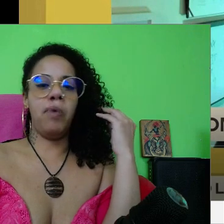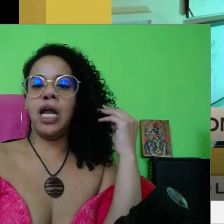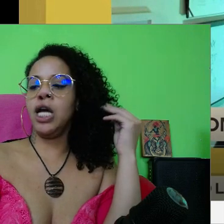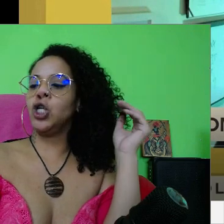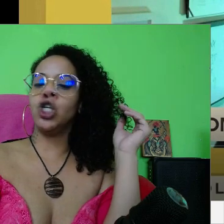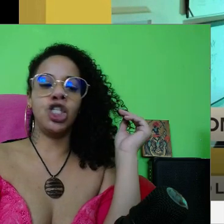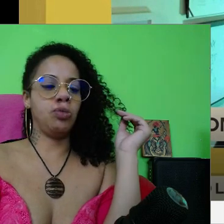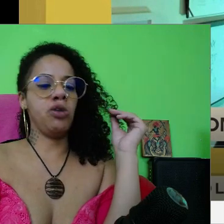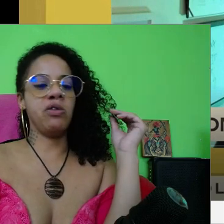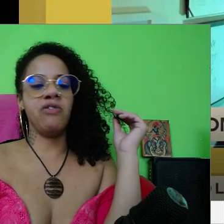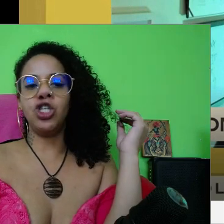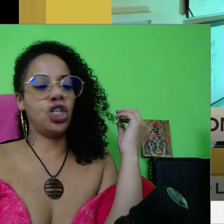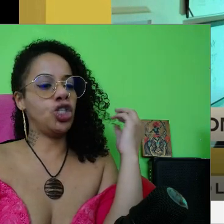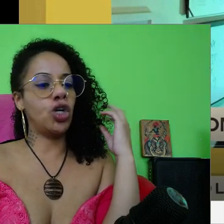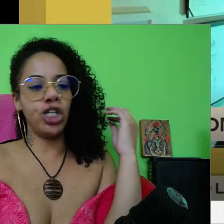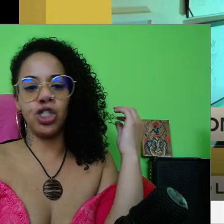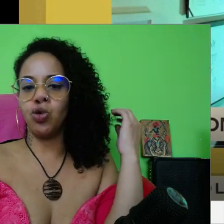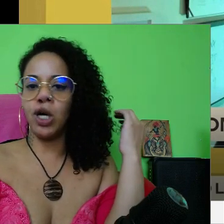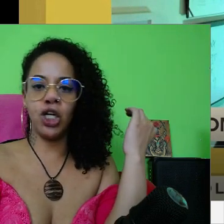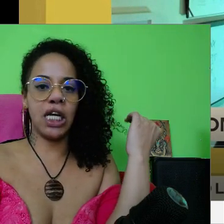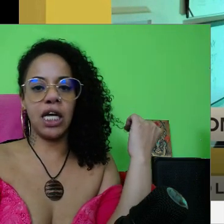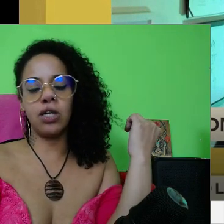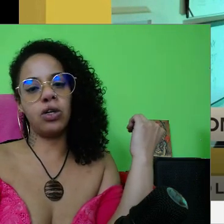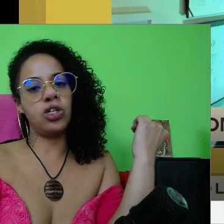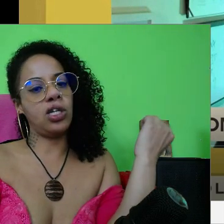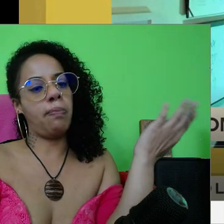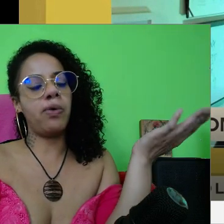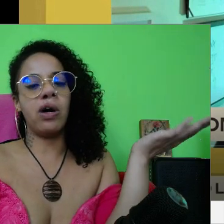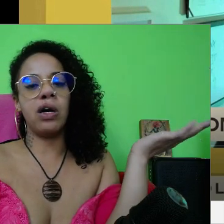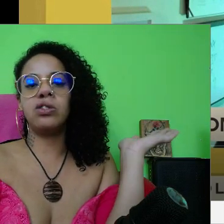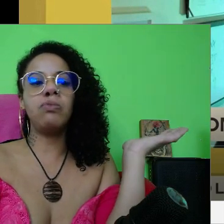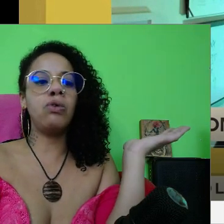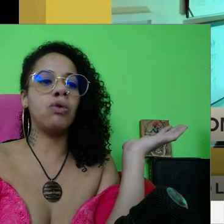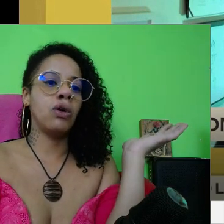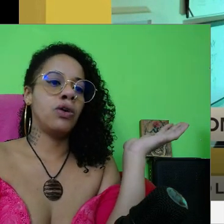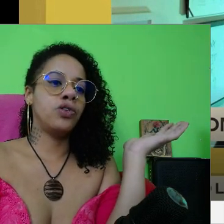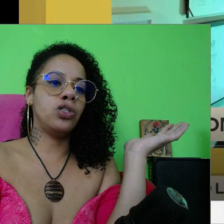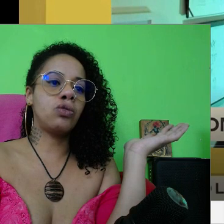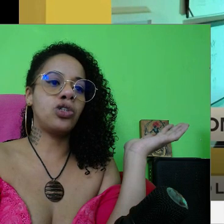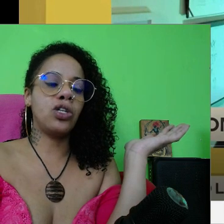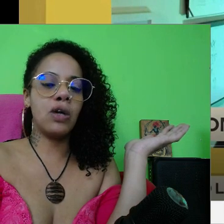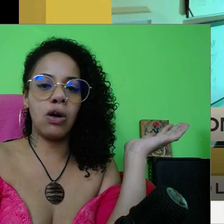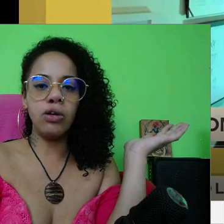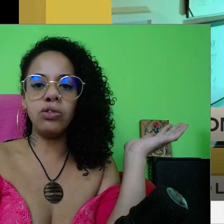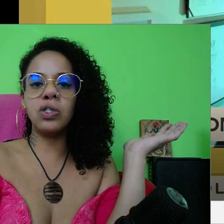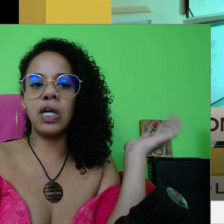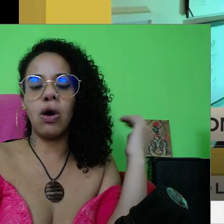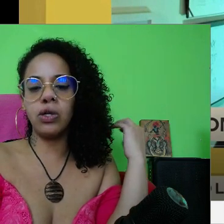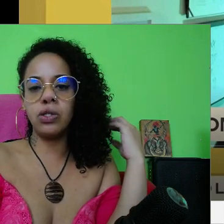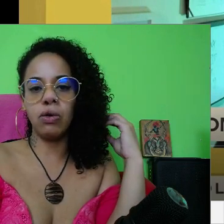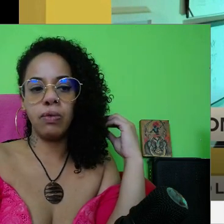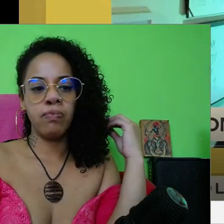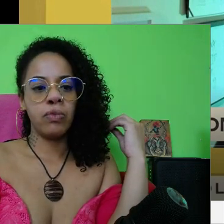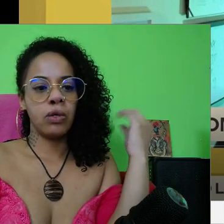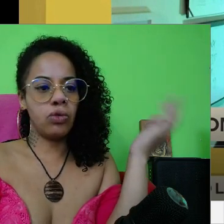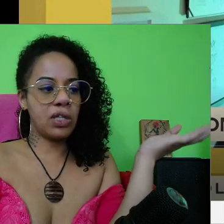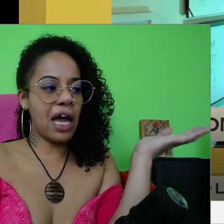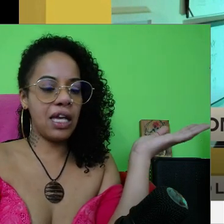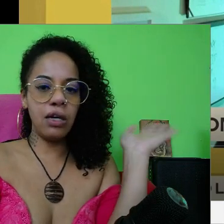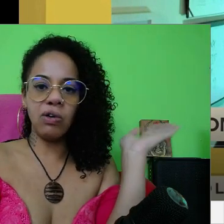em pleno 2022 o ano da tecnologia nós estamos discutindo agora outros negócio